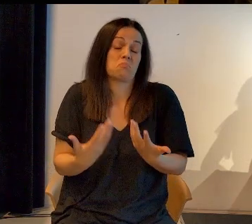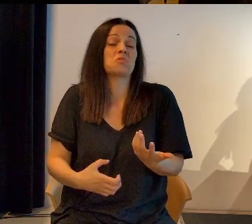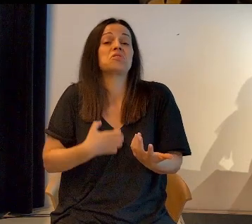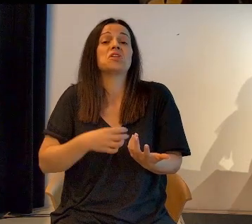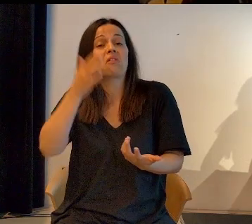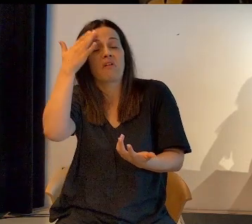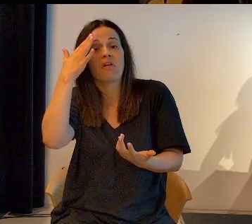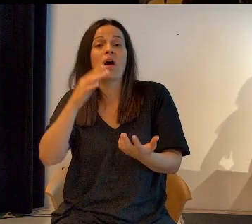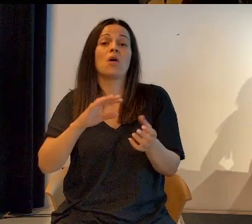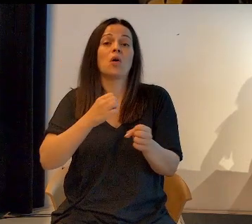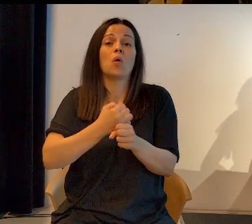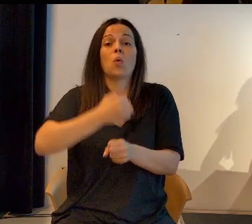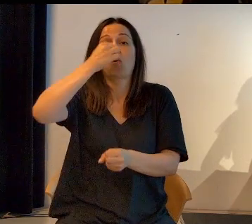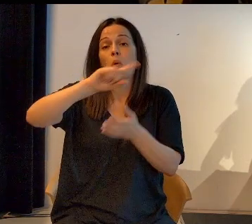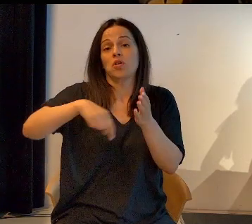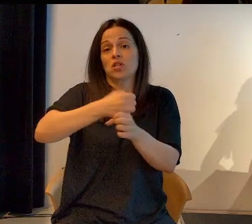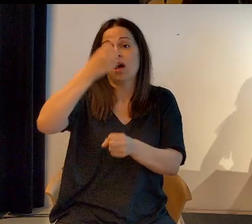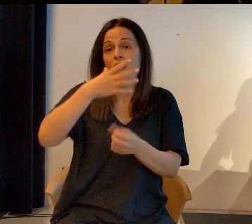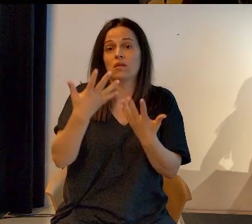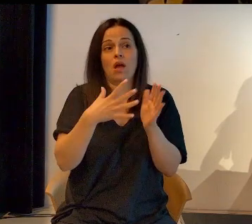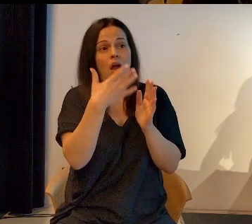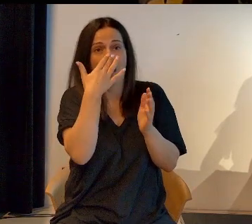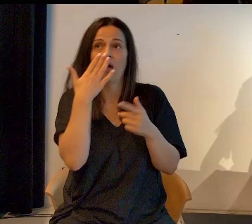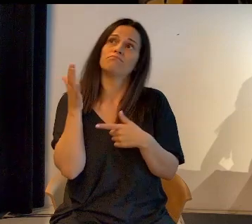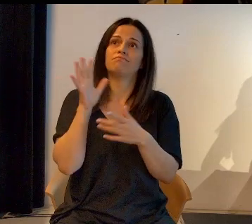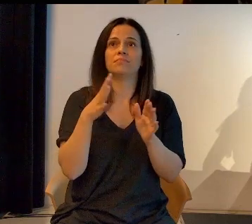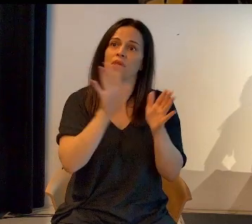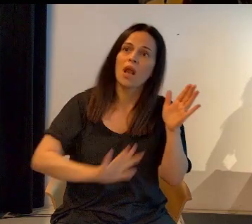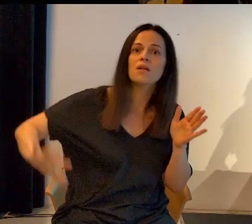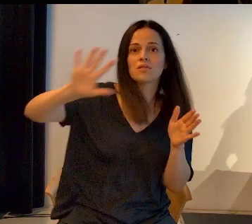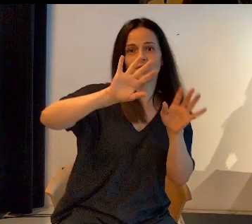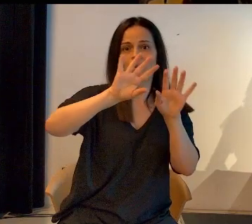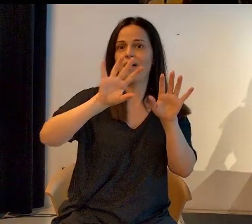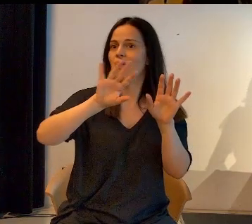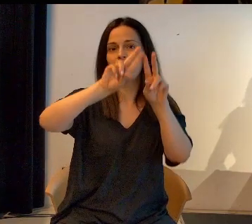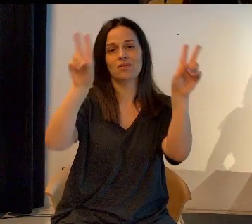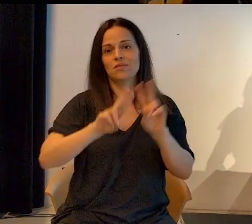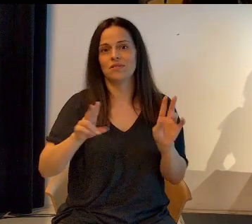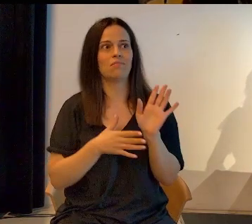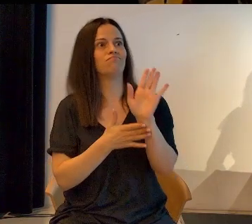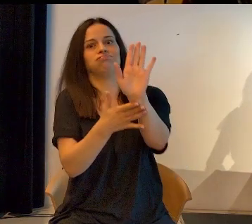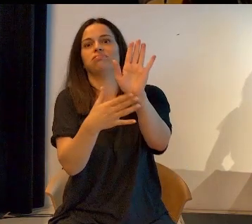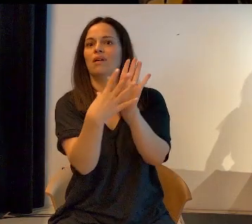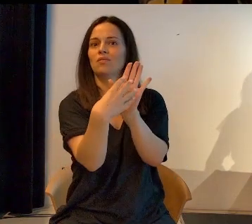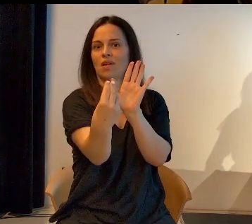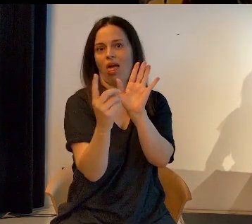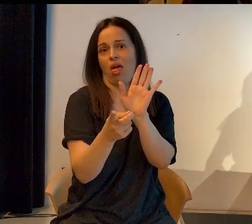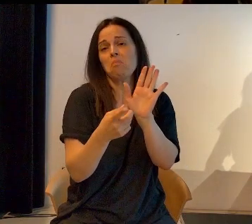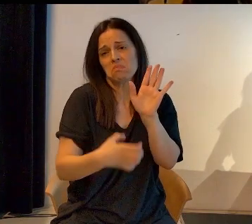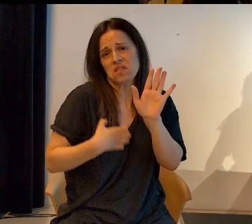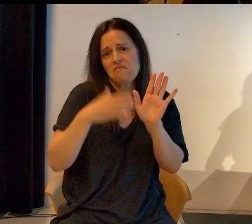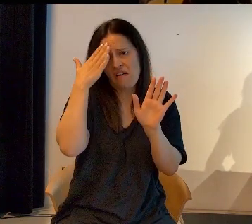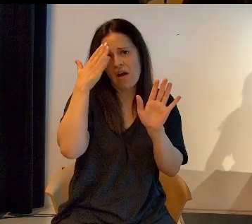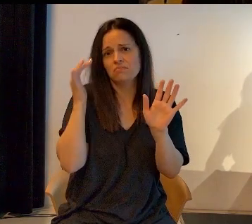a nível regional e nacional, que esses números sejam ultrapassados facilmente. E estamos a criar todas as condições para que os possamos